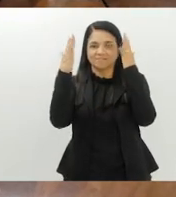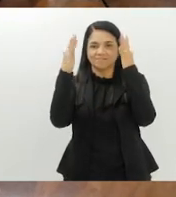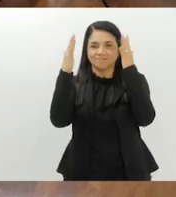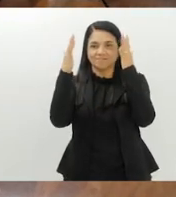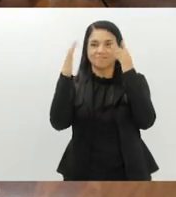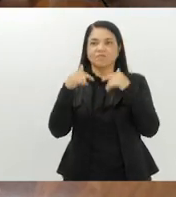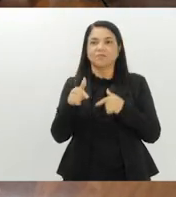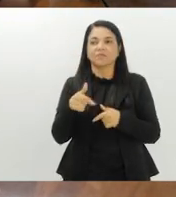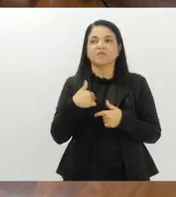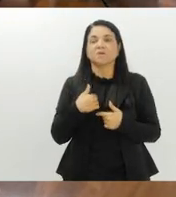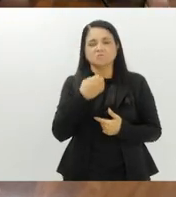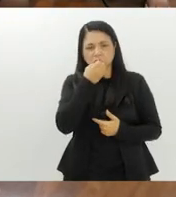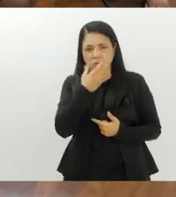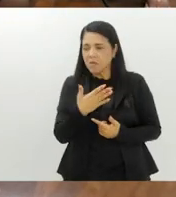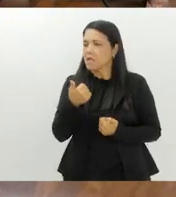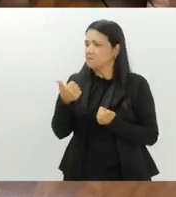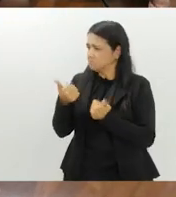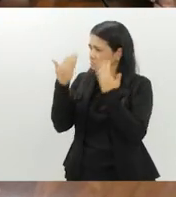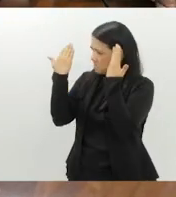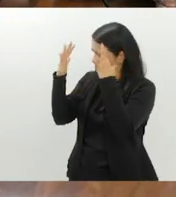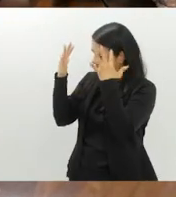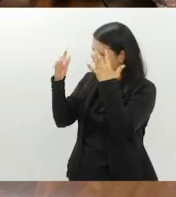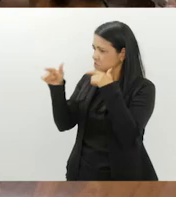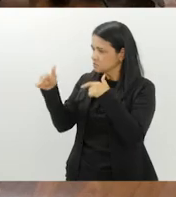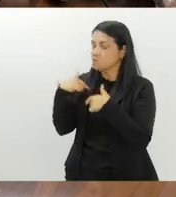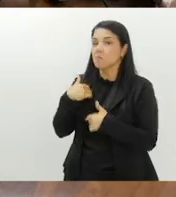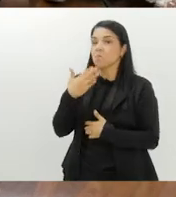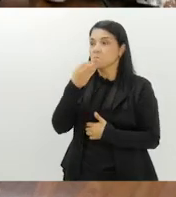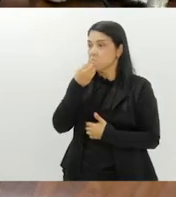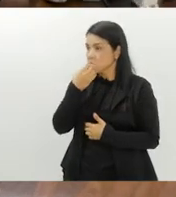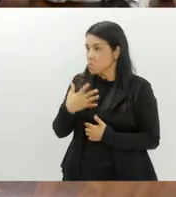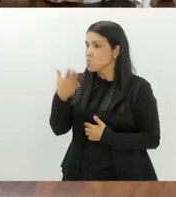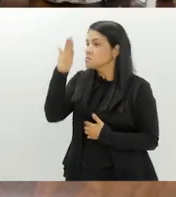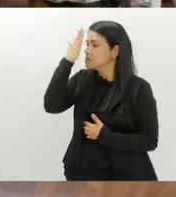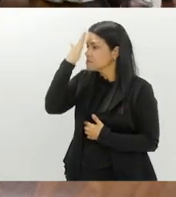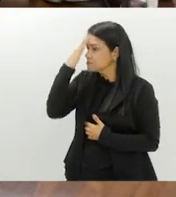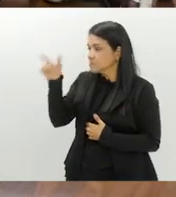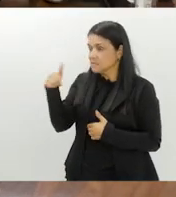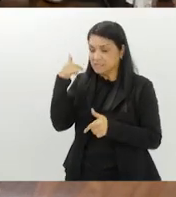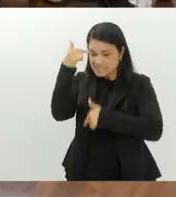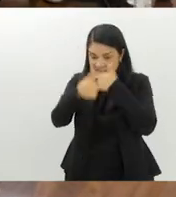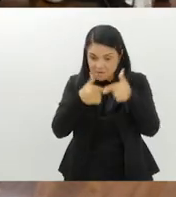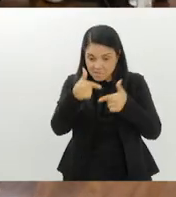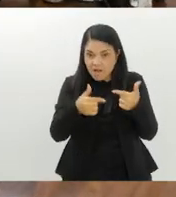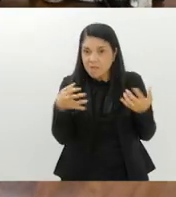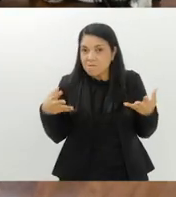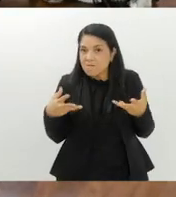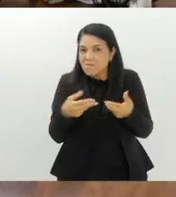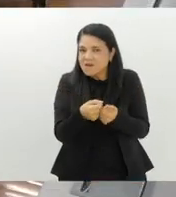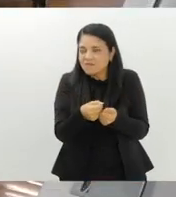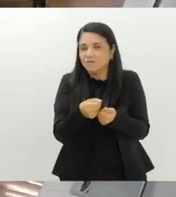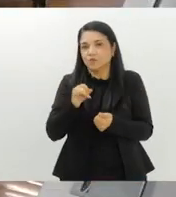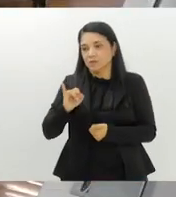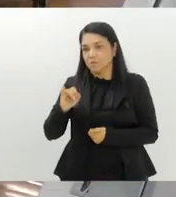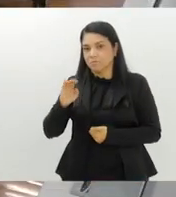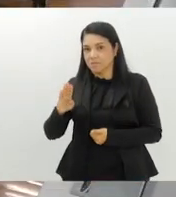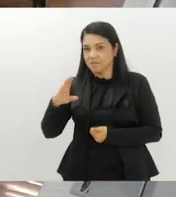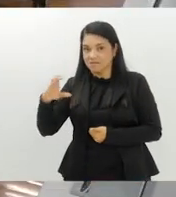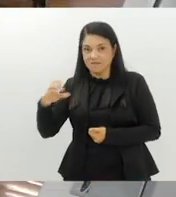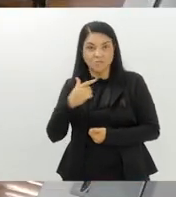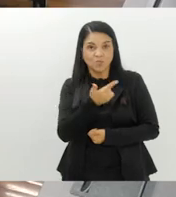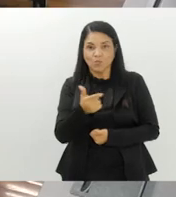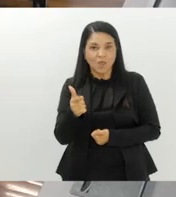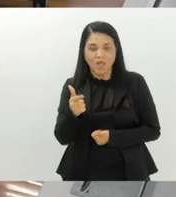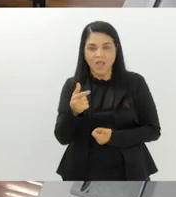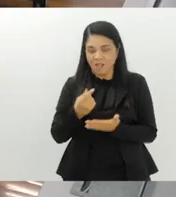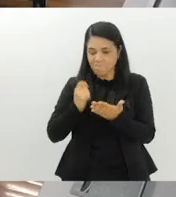Olha, parabéns, muito bem mesmo. E é bom saber que esse trabalho maravilhoso é sem custos, claro, deve